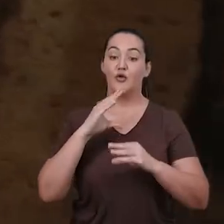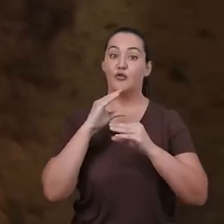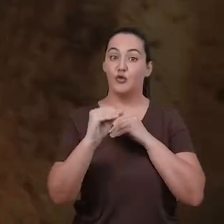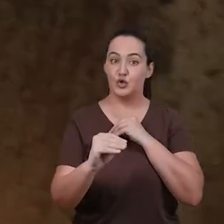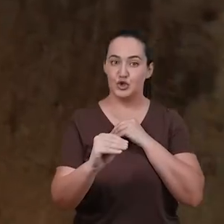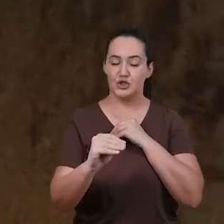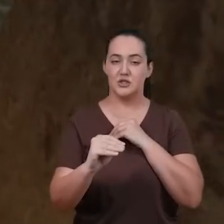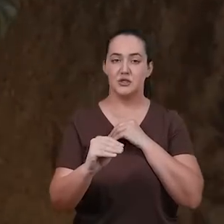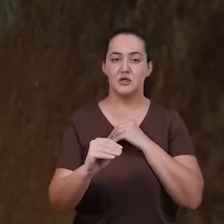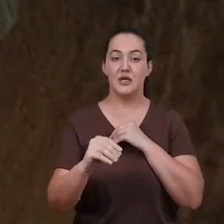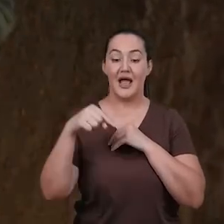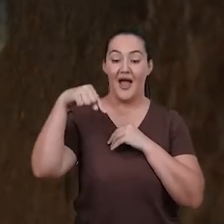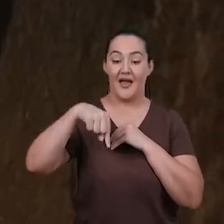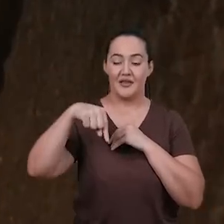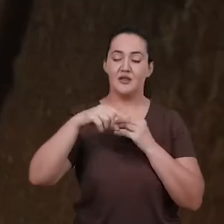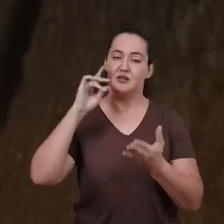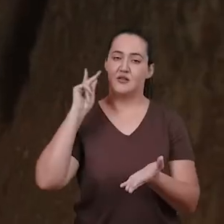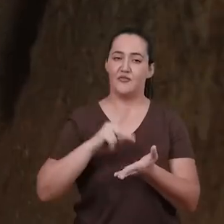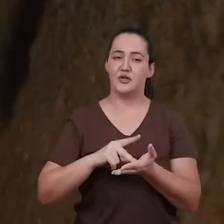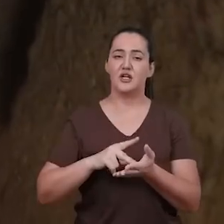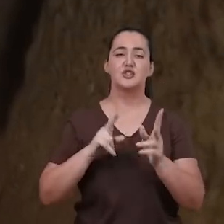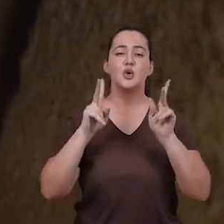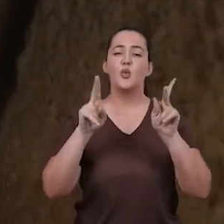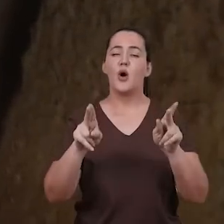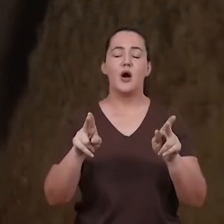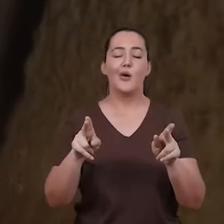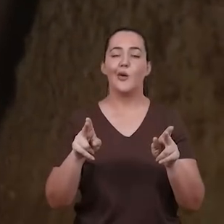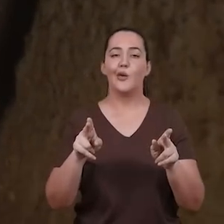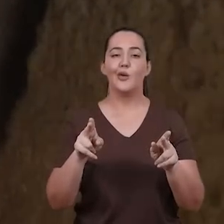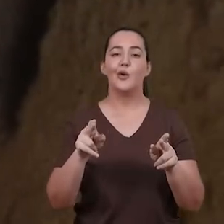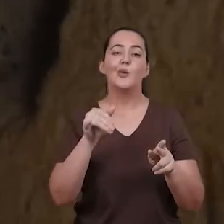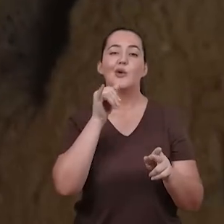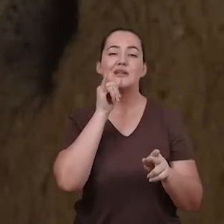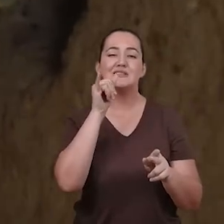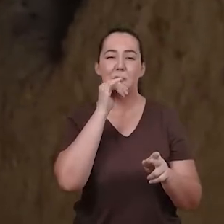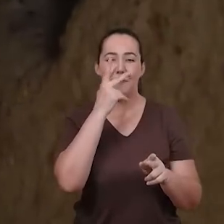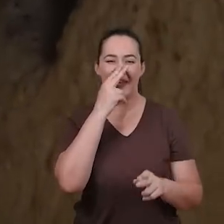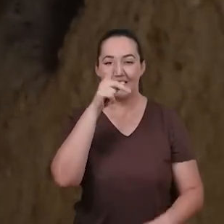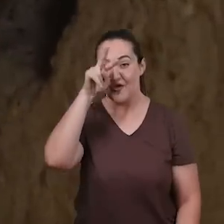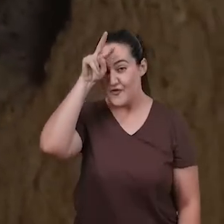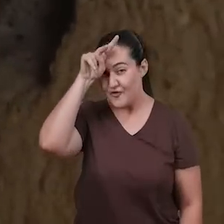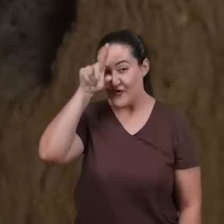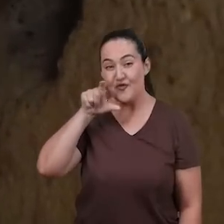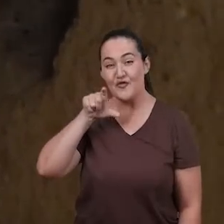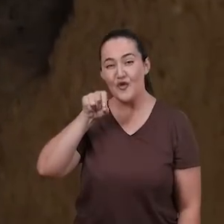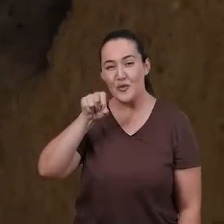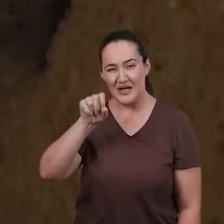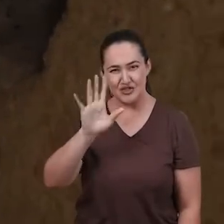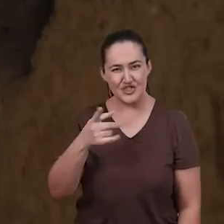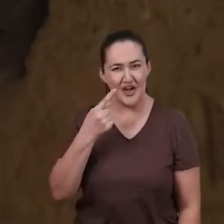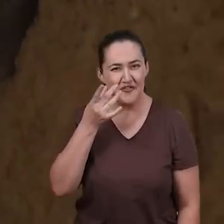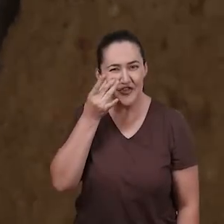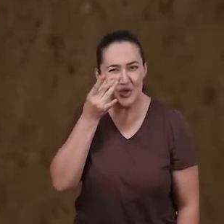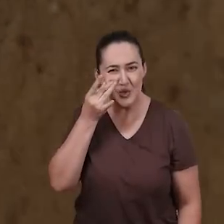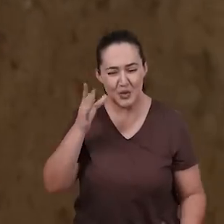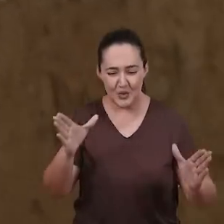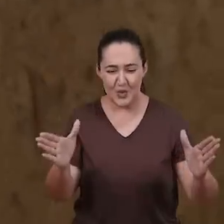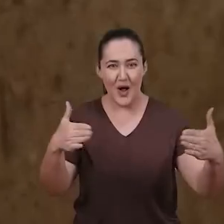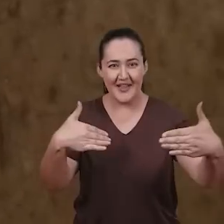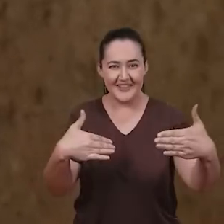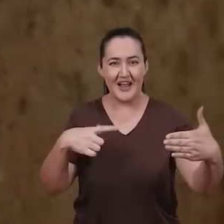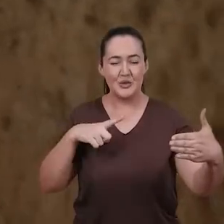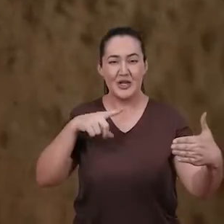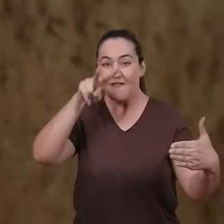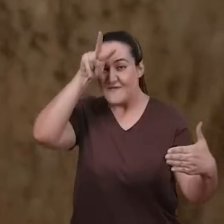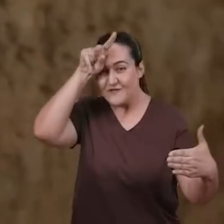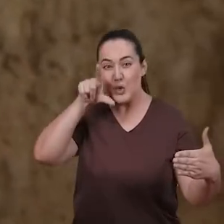Rota de fuga. Isso aqui, na verdade, pessoal, era como se fosse quase um formigueiro. Sabe aqueles aquários de formigueiro